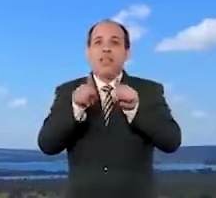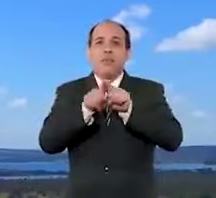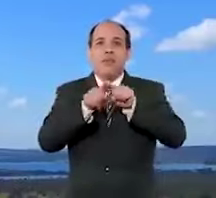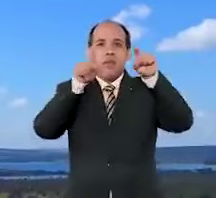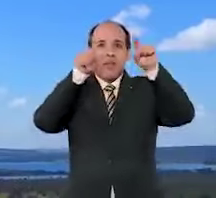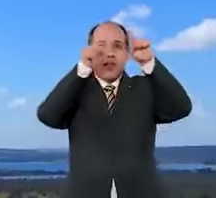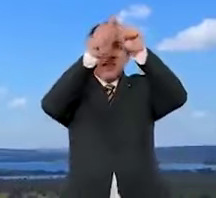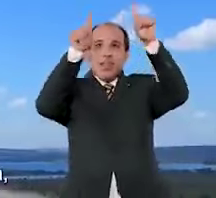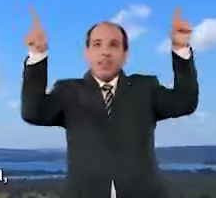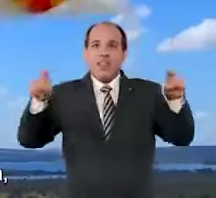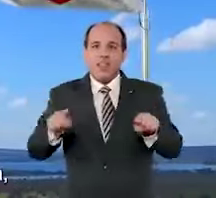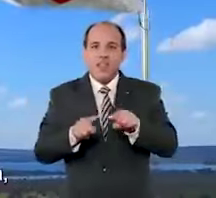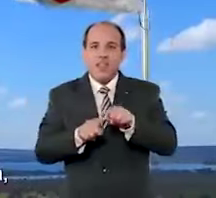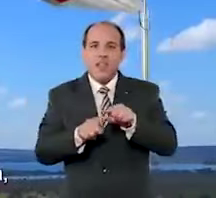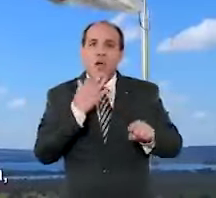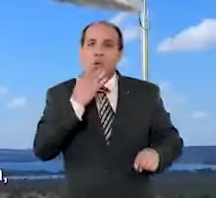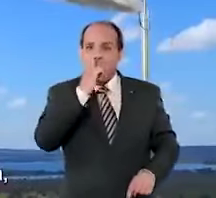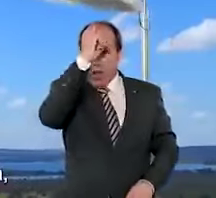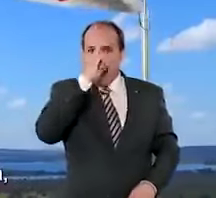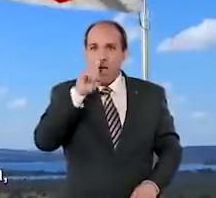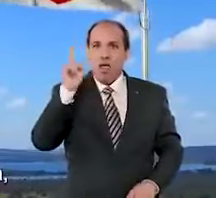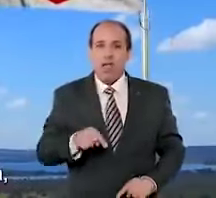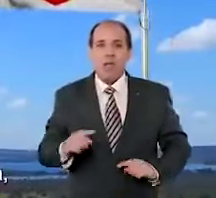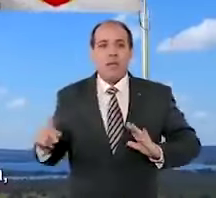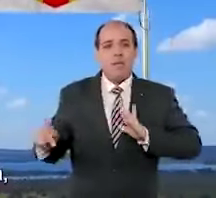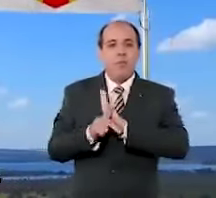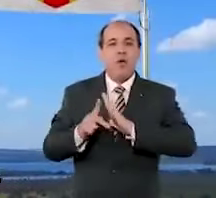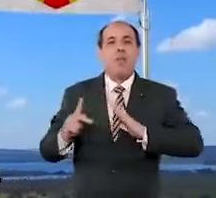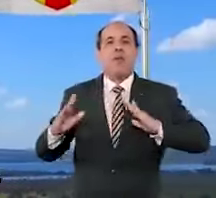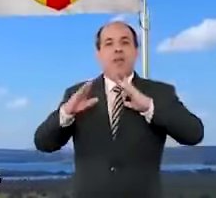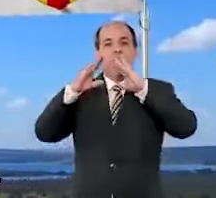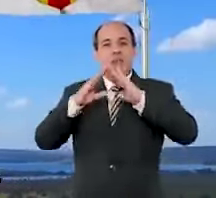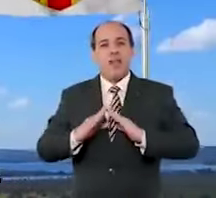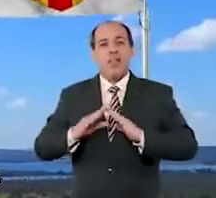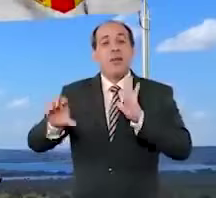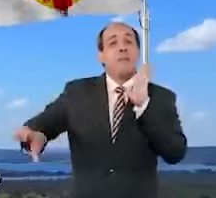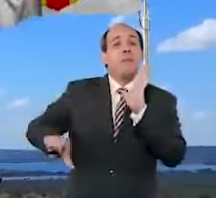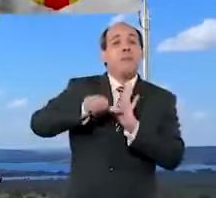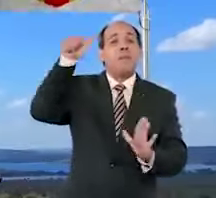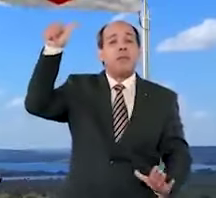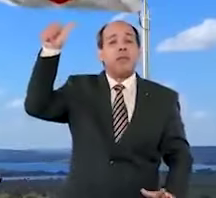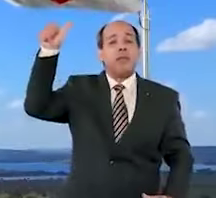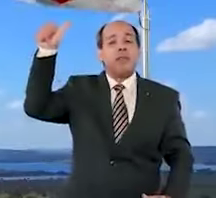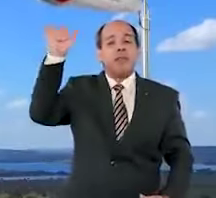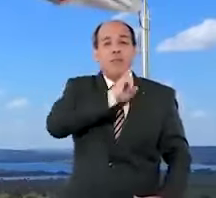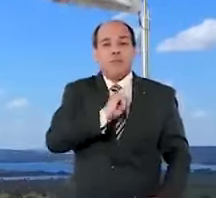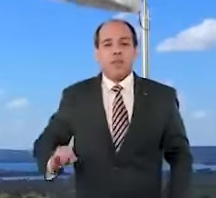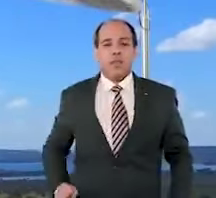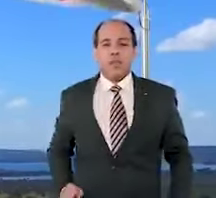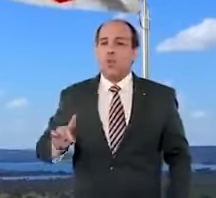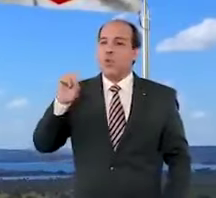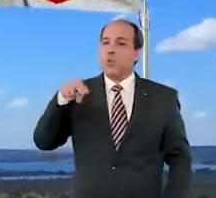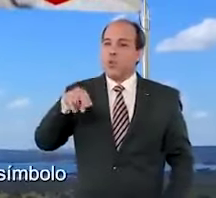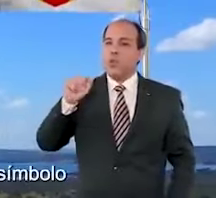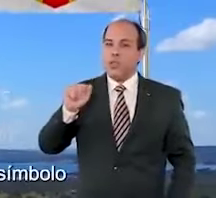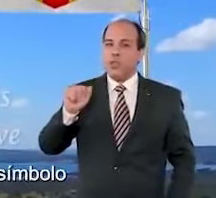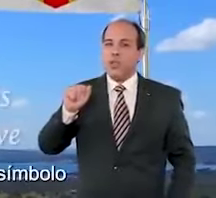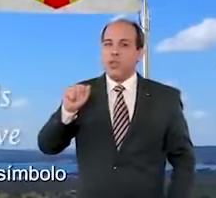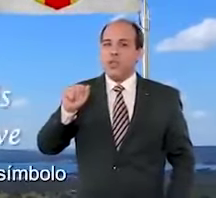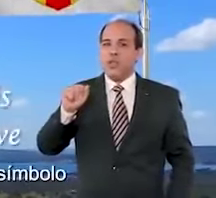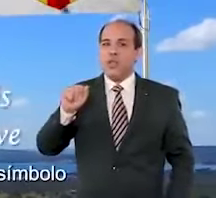nacional carrega a história da Casa de Habsburgo-Lorena, origem da primeira imperatriz, Dona Leopoldina,